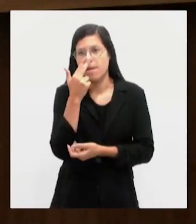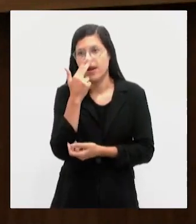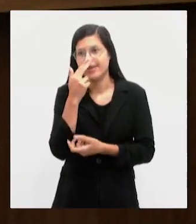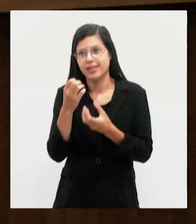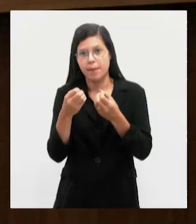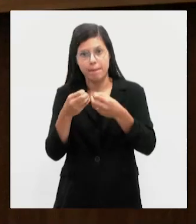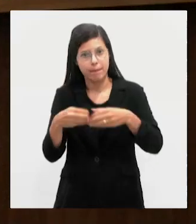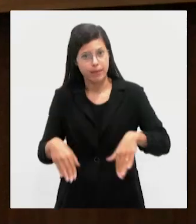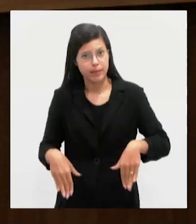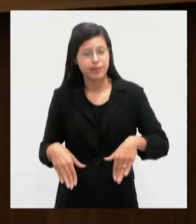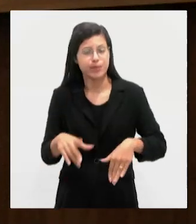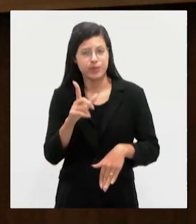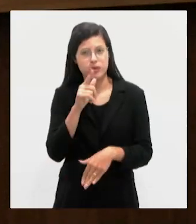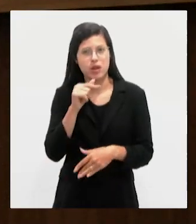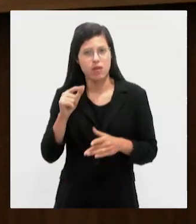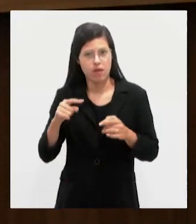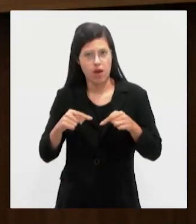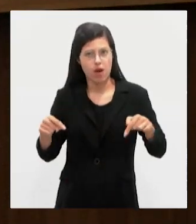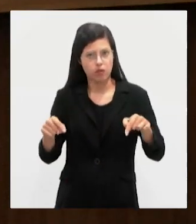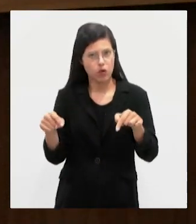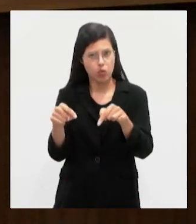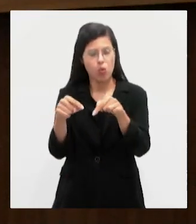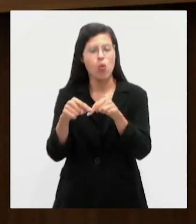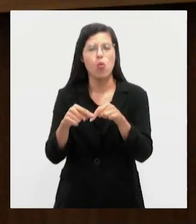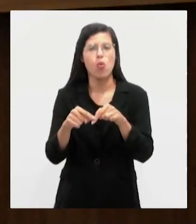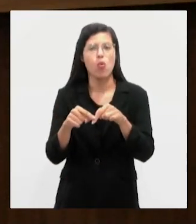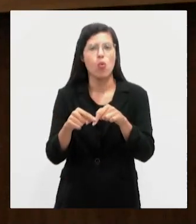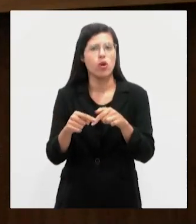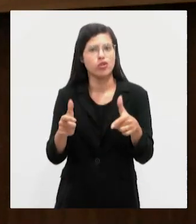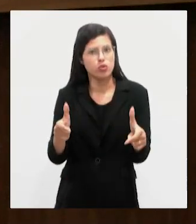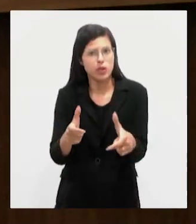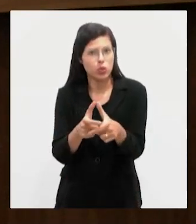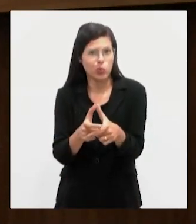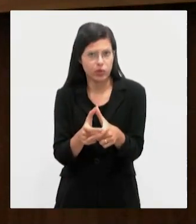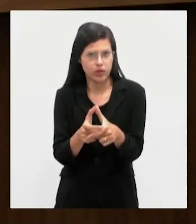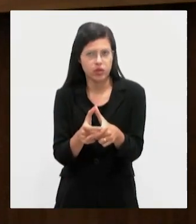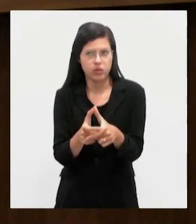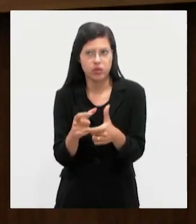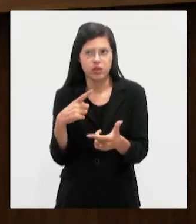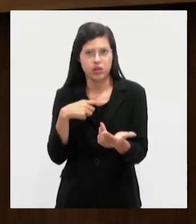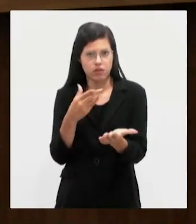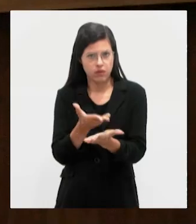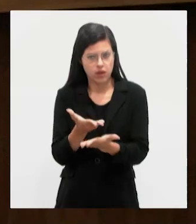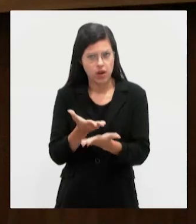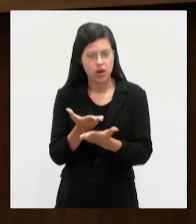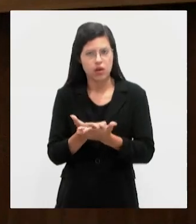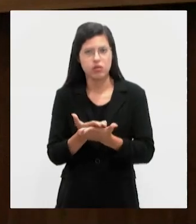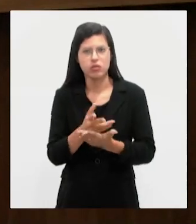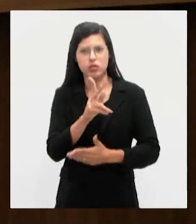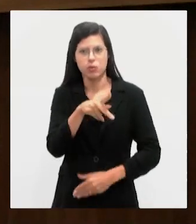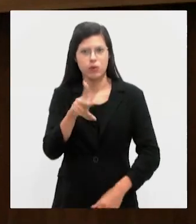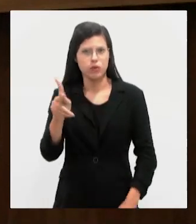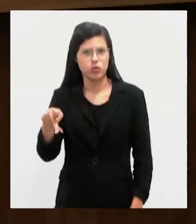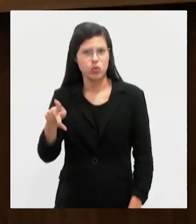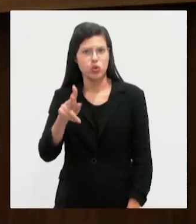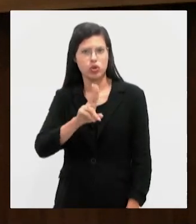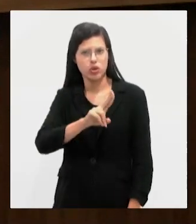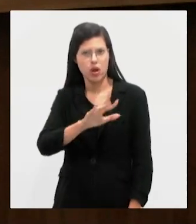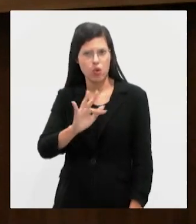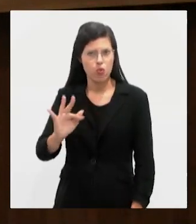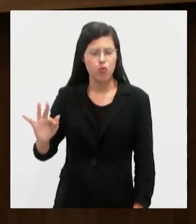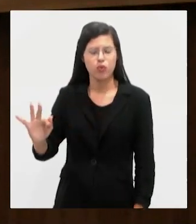eram sangradouros, deputada Élica, iam diminuindo. Então, houve aulas, inclusive, de professores da UF, para os alunos